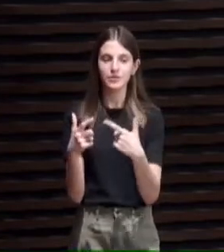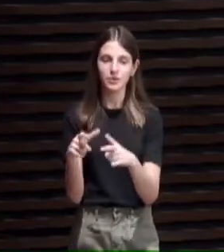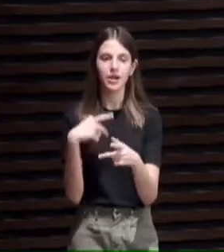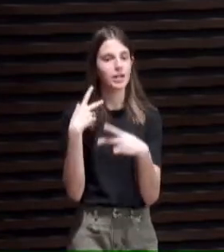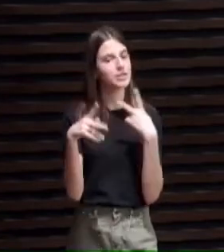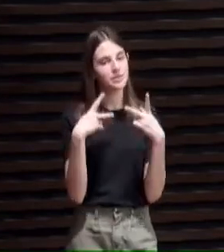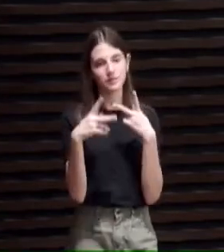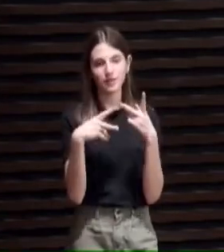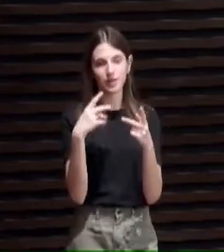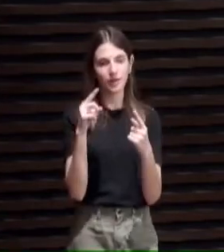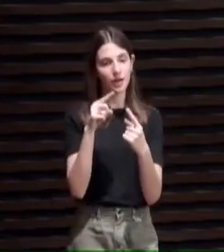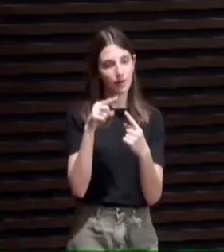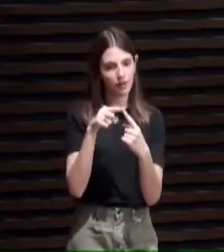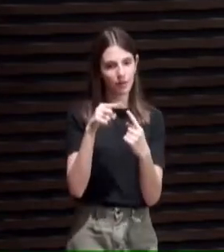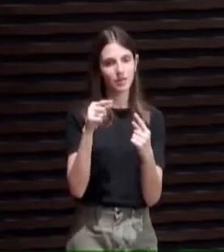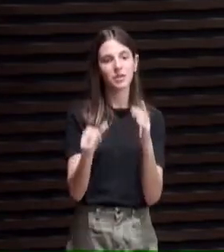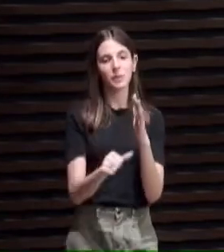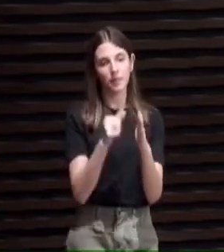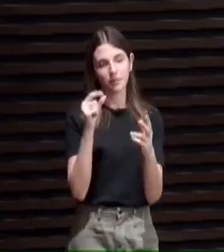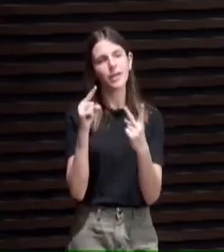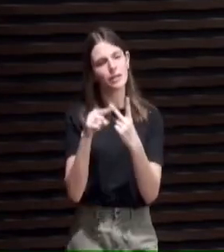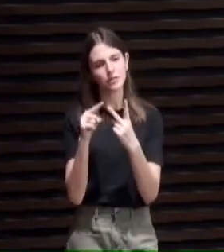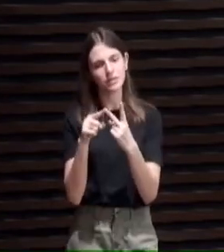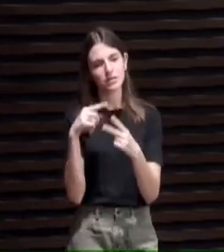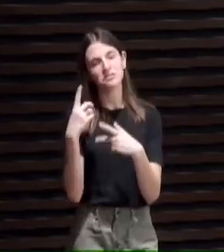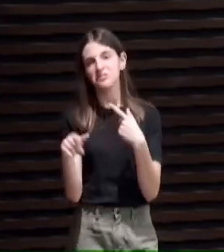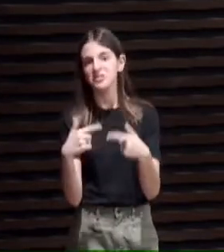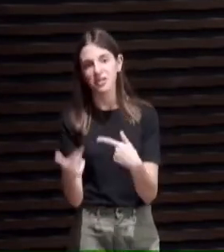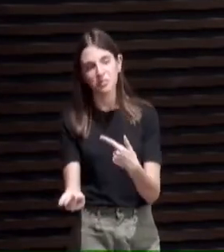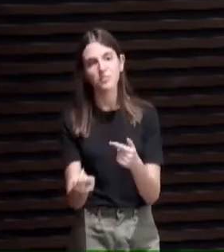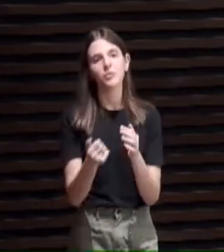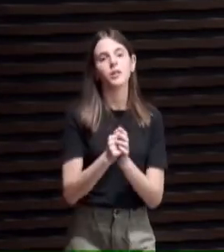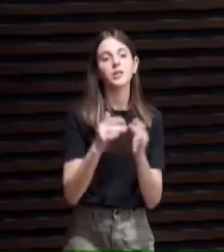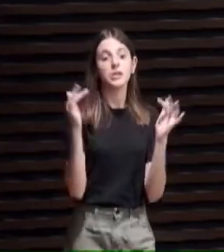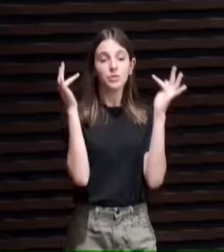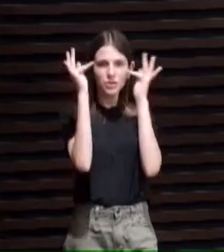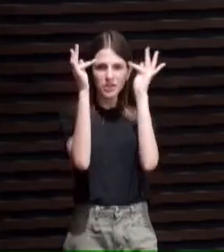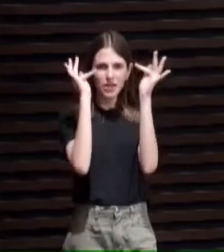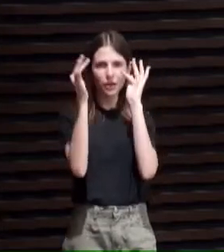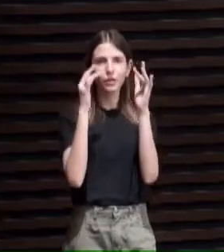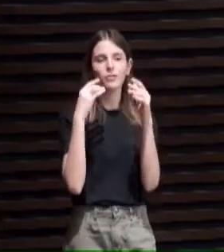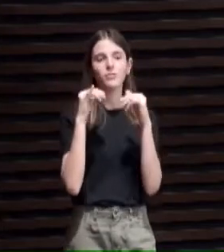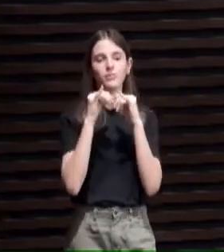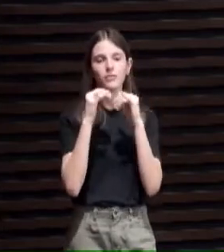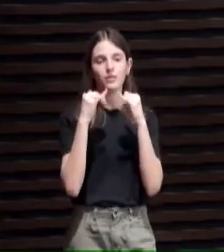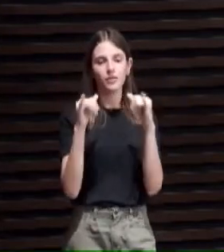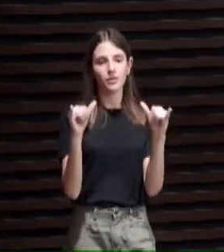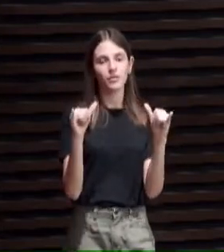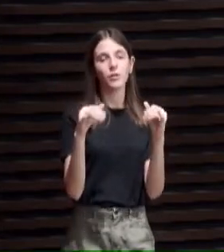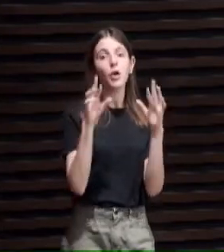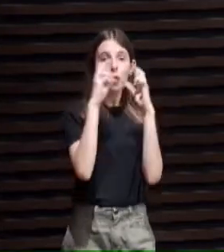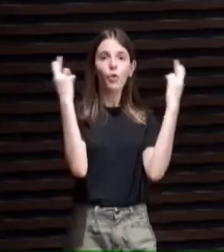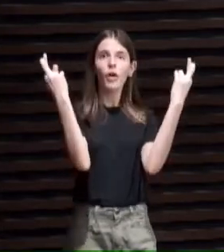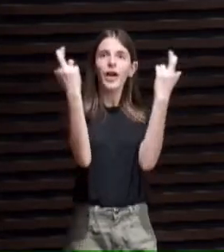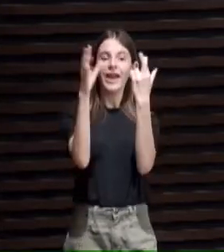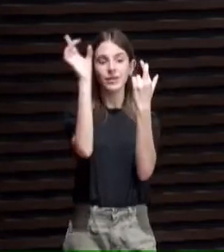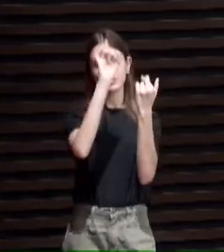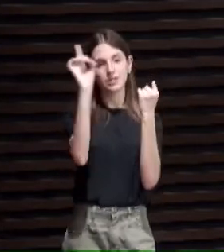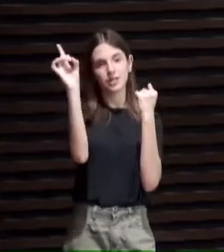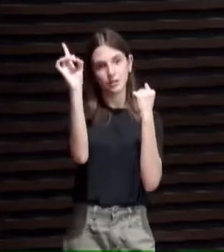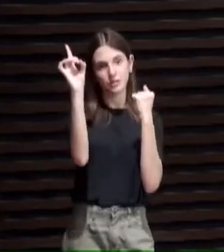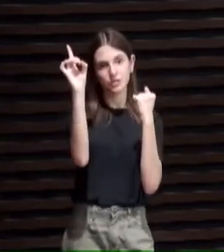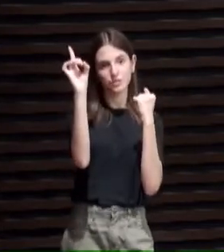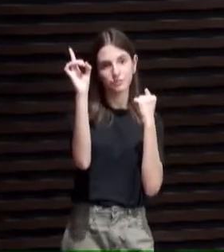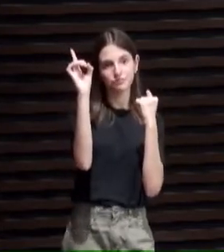segundo, os dois ao mesmo tempo. Isso é aquilo que os teólogos chamam de o já e ainda não. O reino de Deus, ele